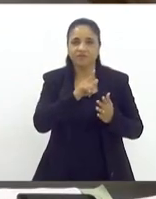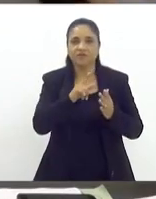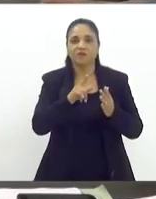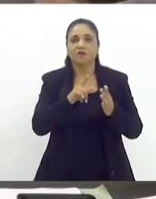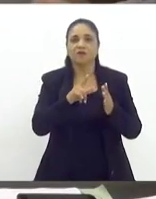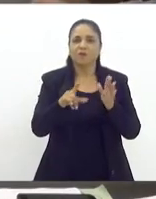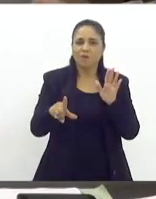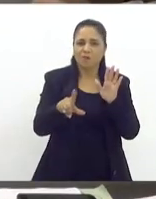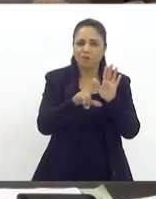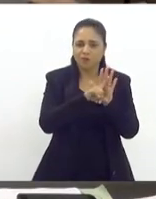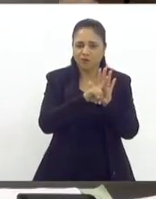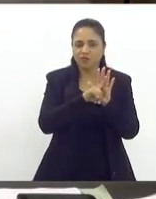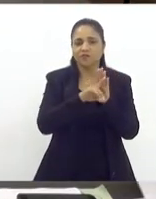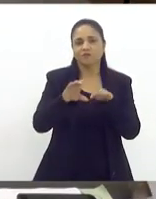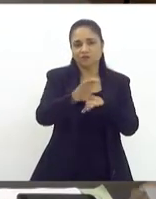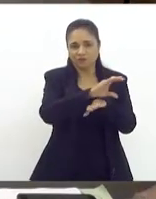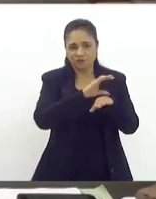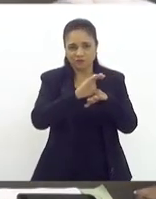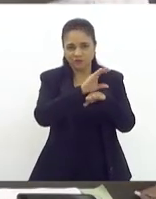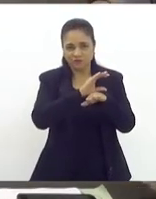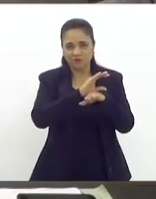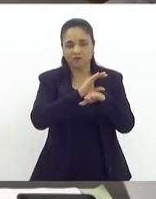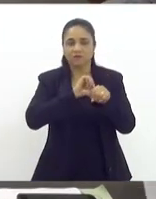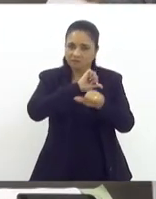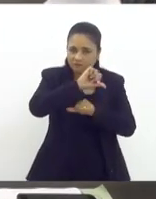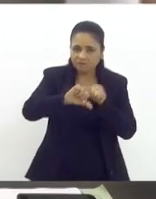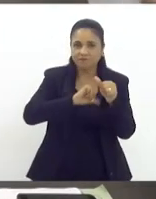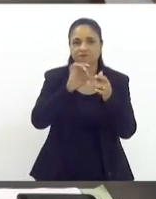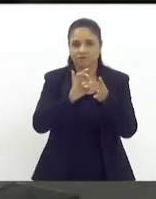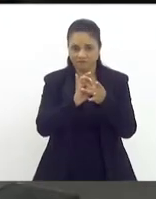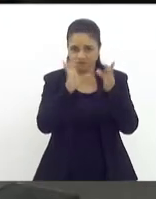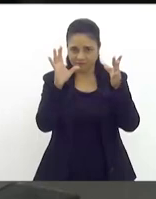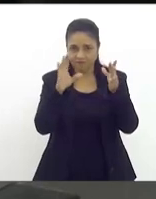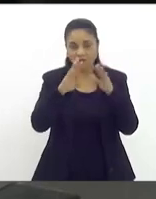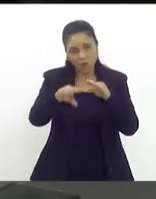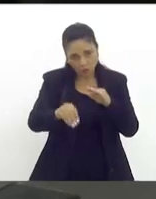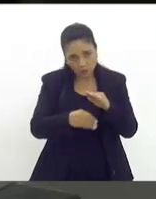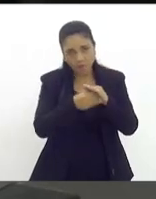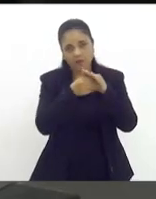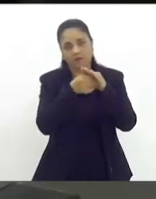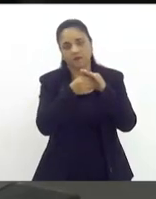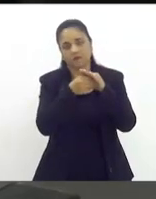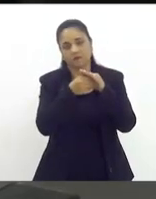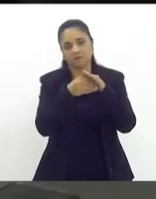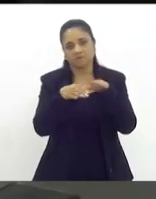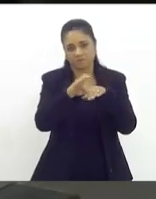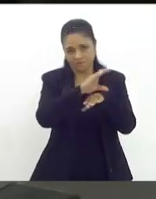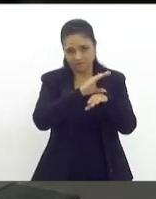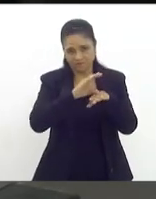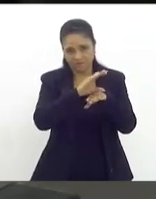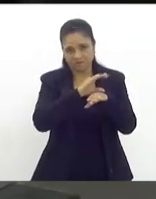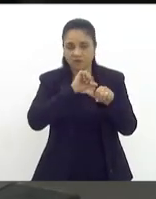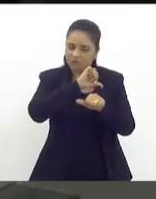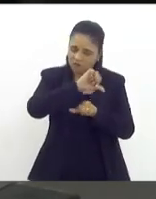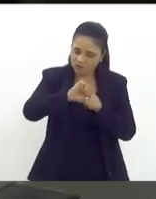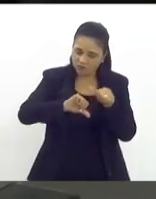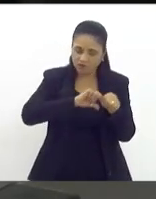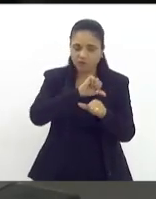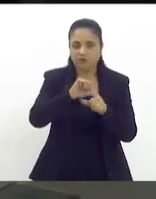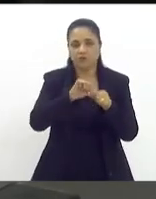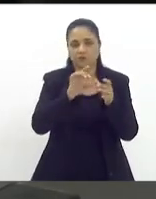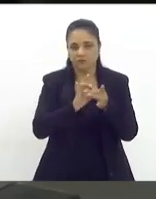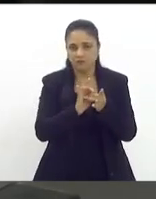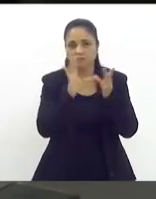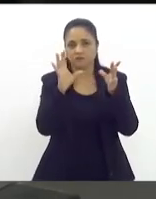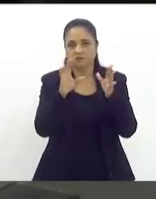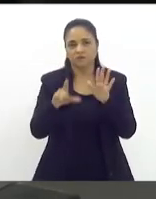Constitucional transformando em autorizativo. Com emendas, né? Constitucionalidade com emendas, transformando em